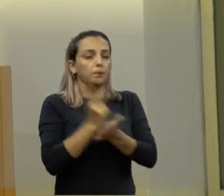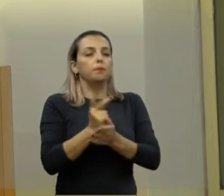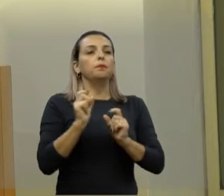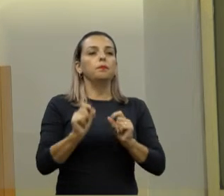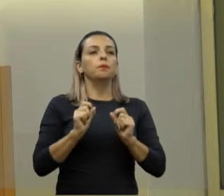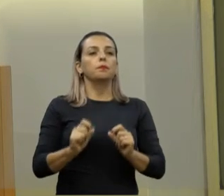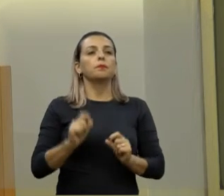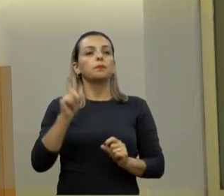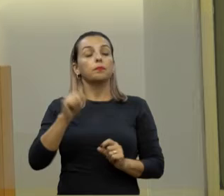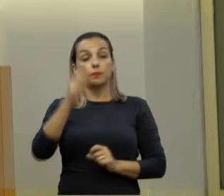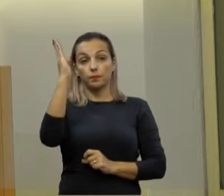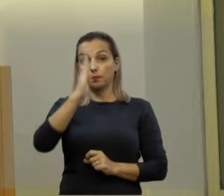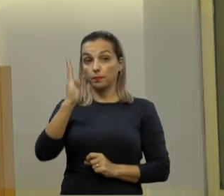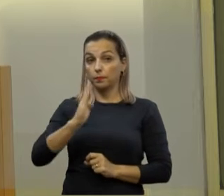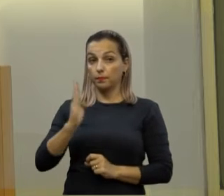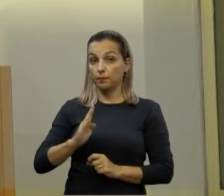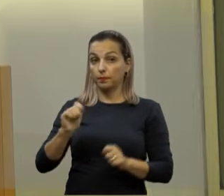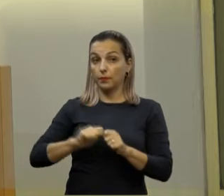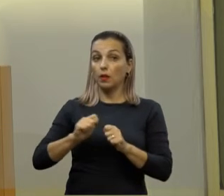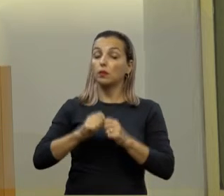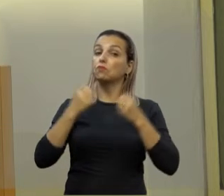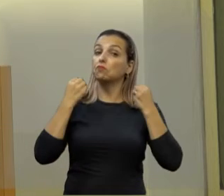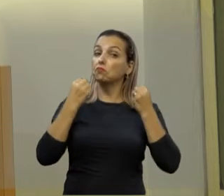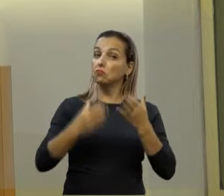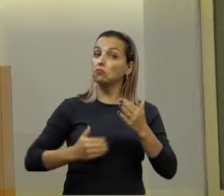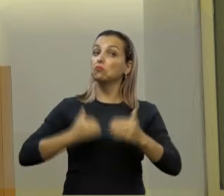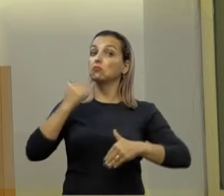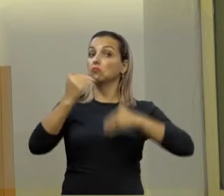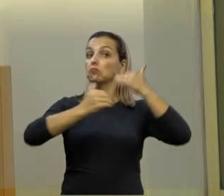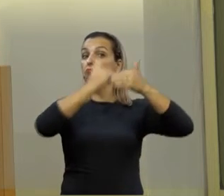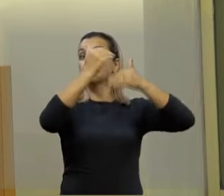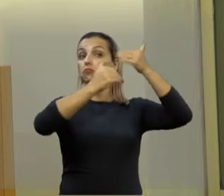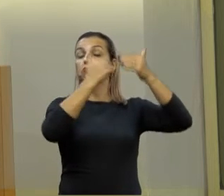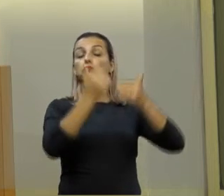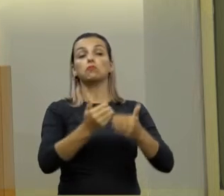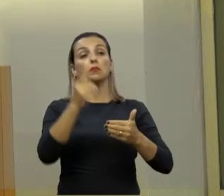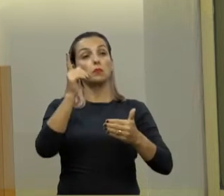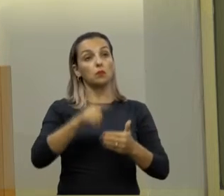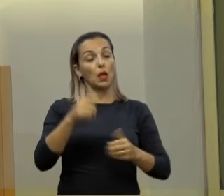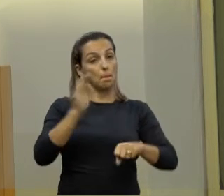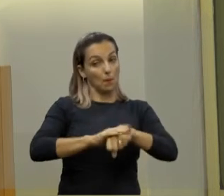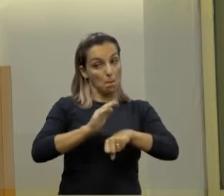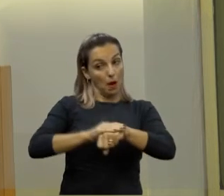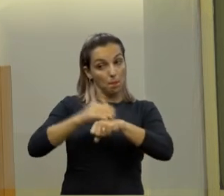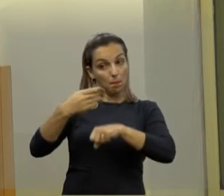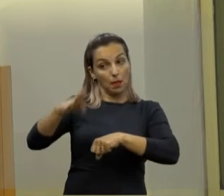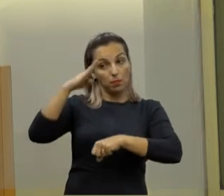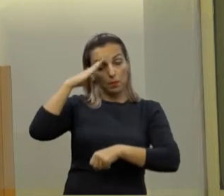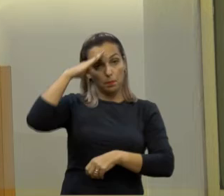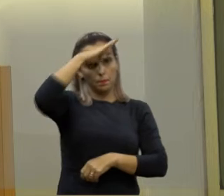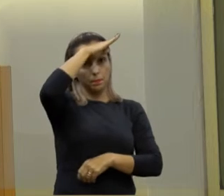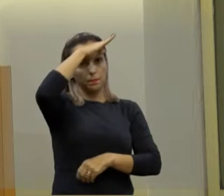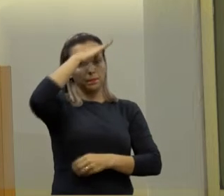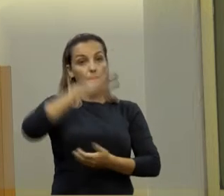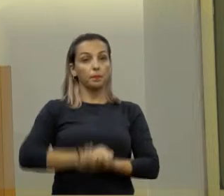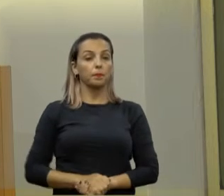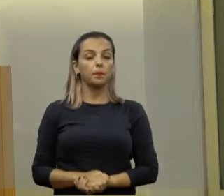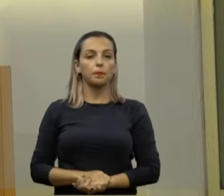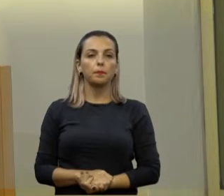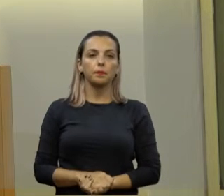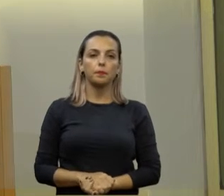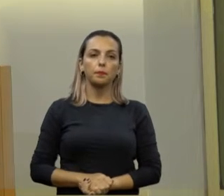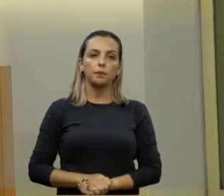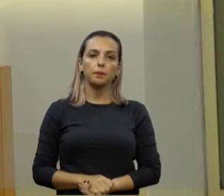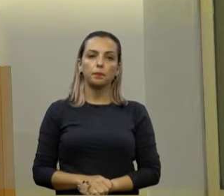tudo que o Brasil vai fazendo de bom crescimento que faz bem tempo nas mãos do nosso querido Presidente Jair bolsonaro